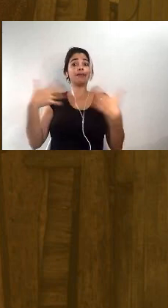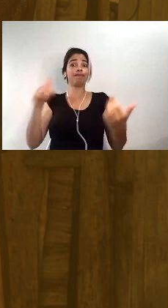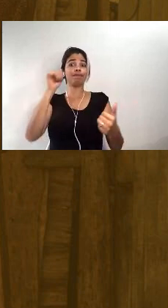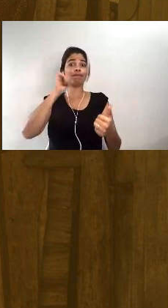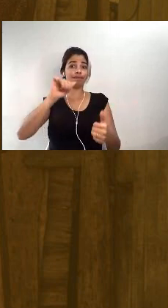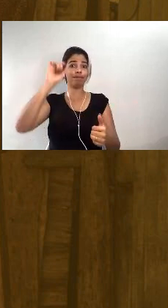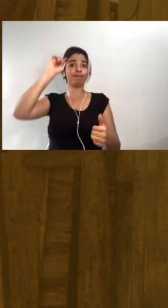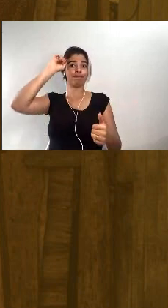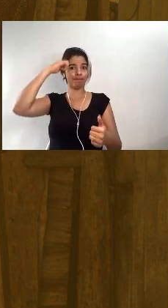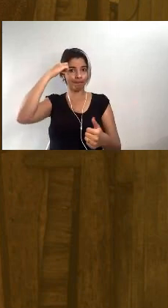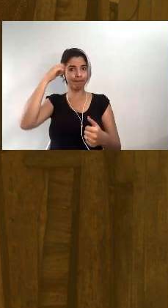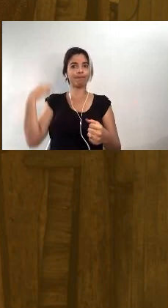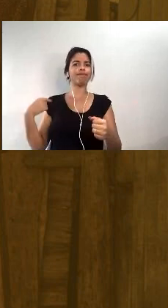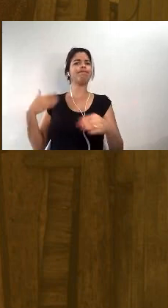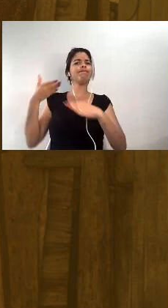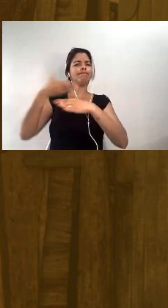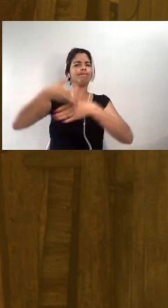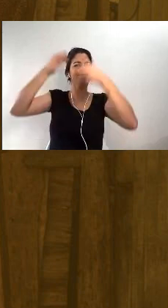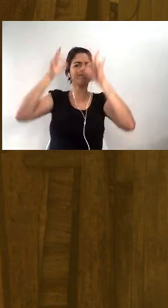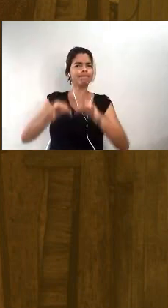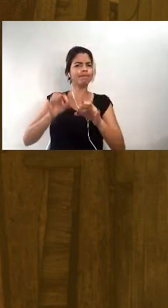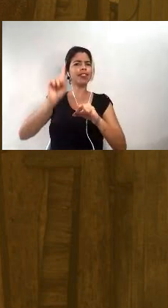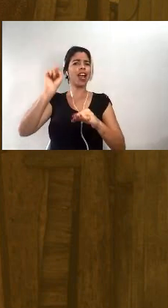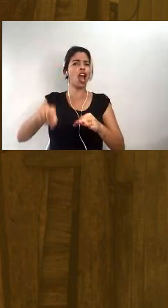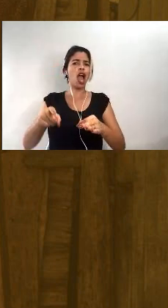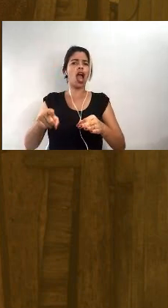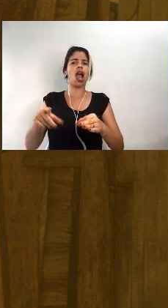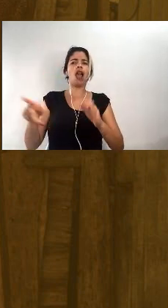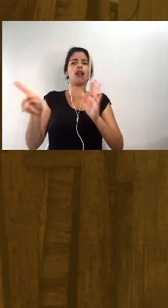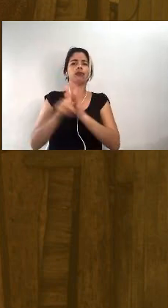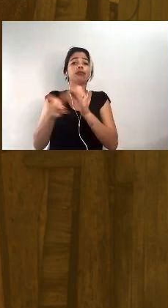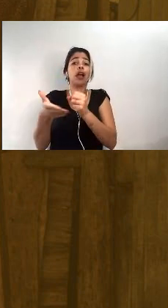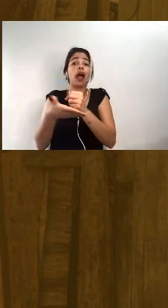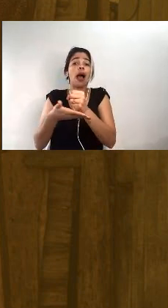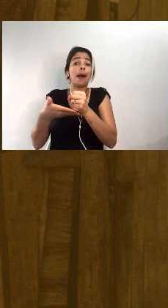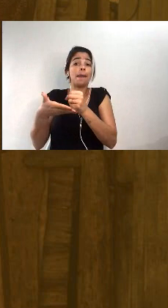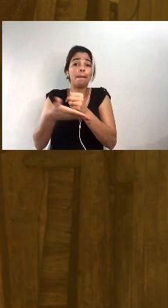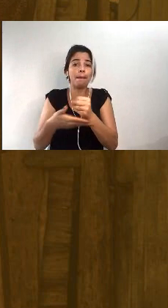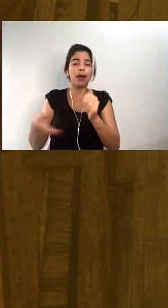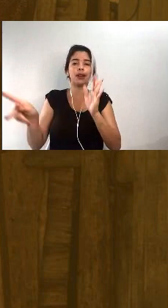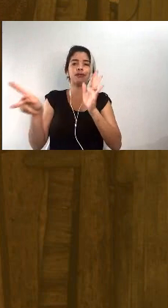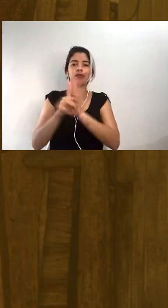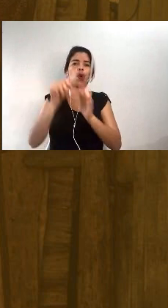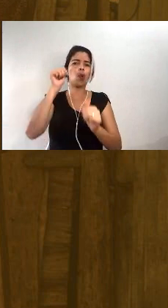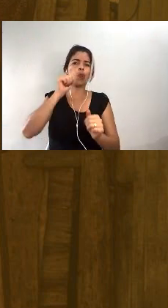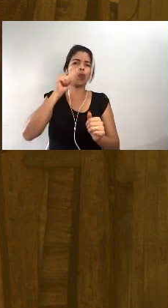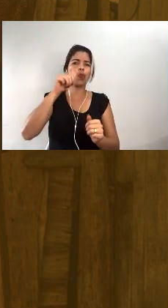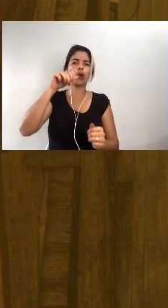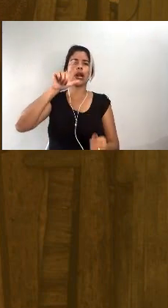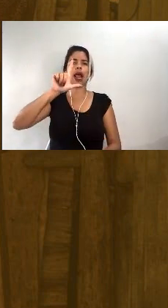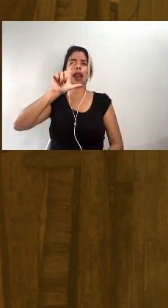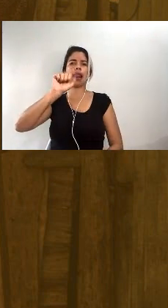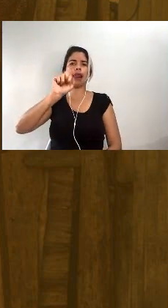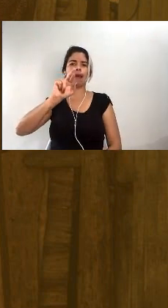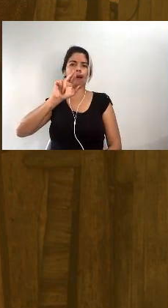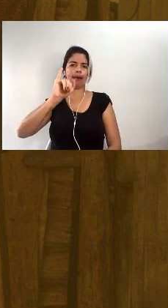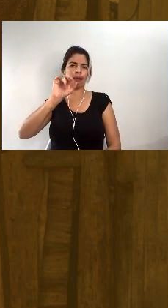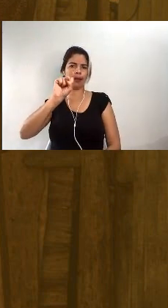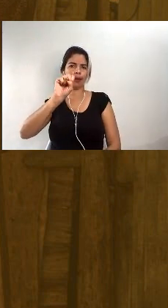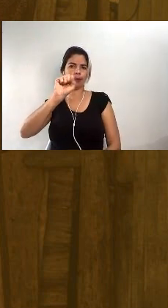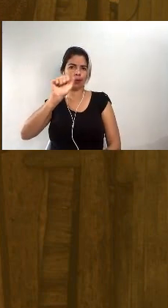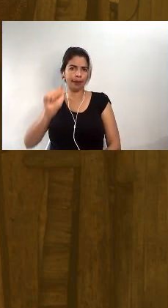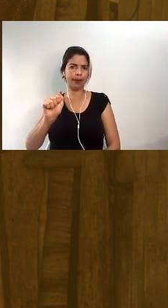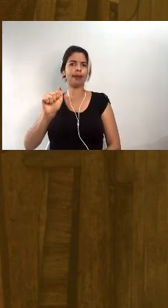né, elas são o berço, né, de mulheres como Larissa Morim Borges, que foi subsecretária